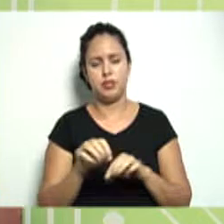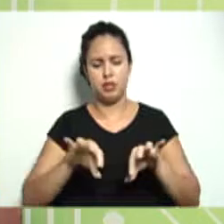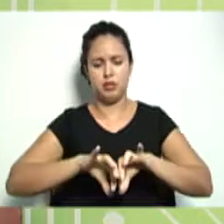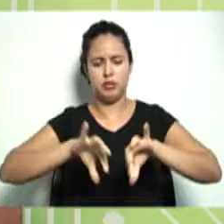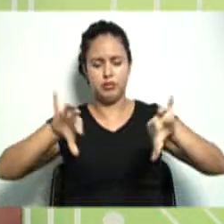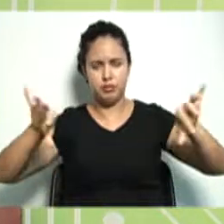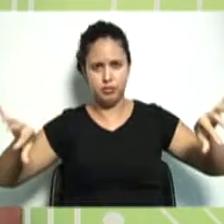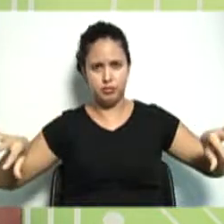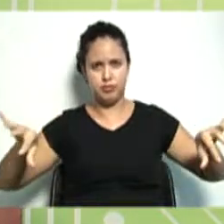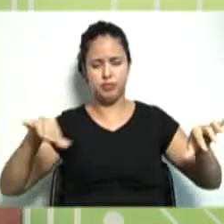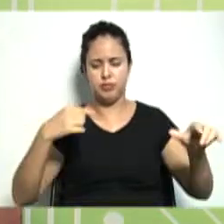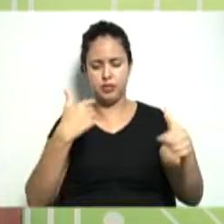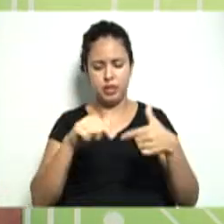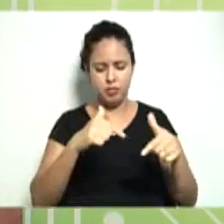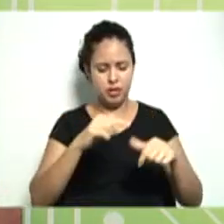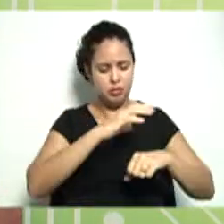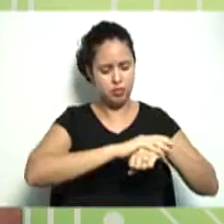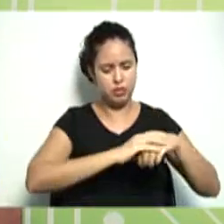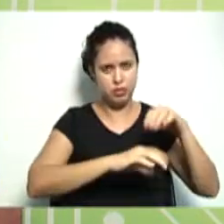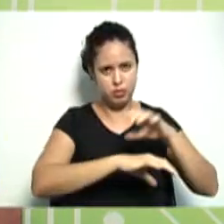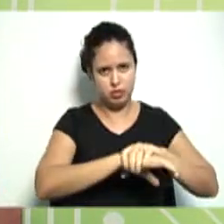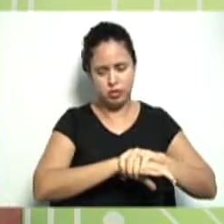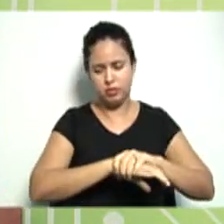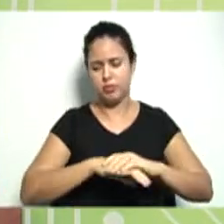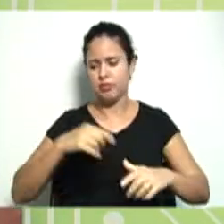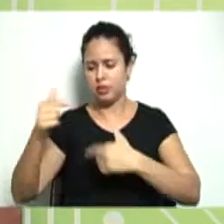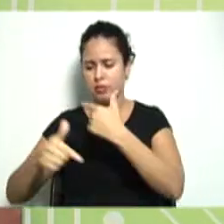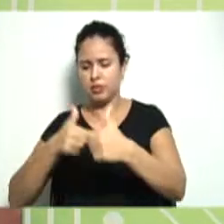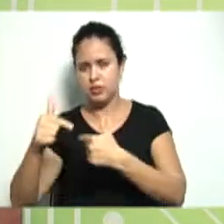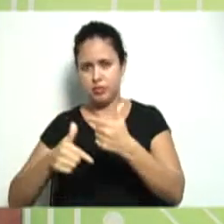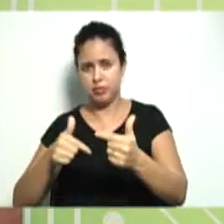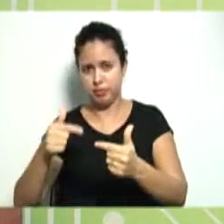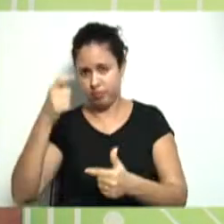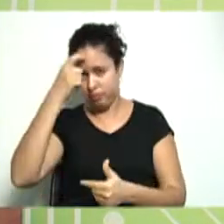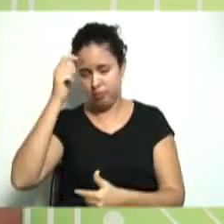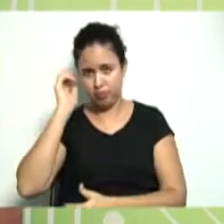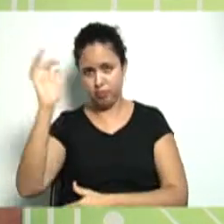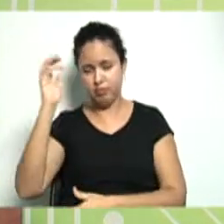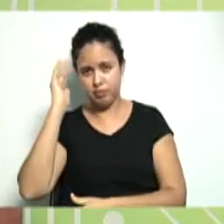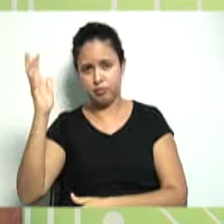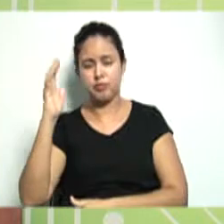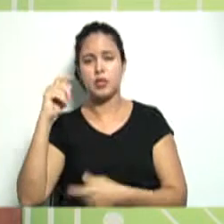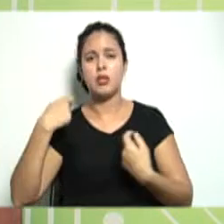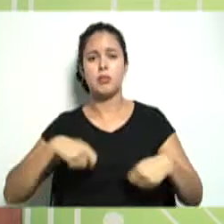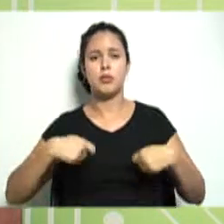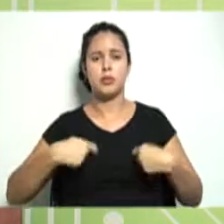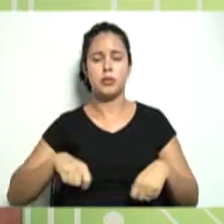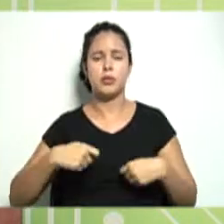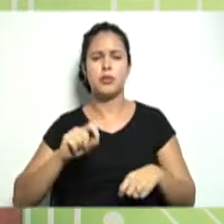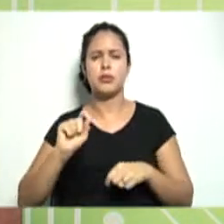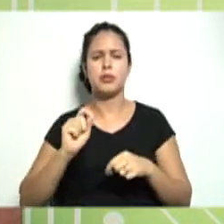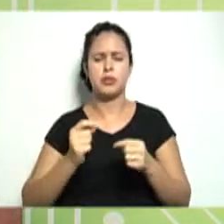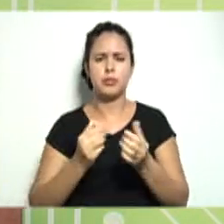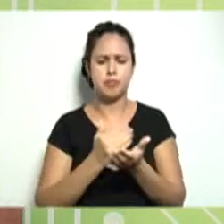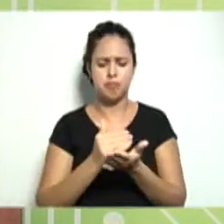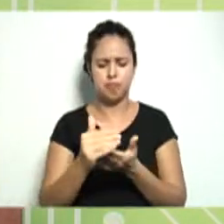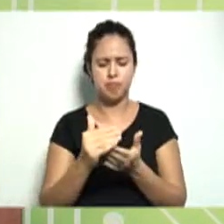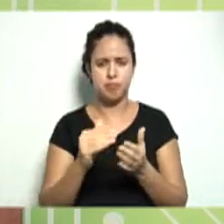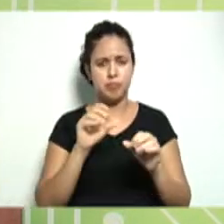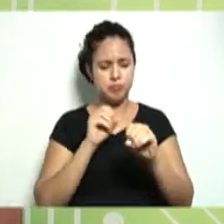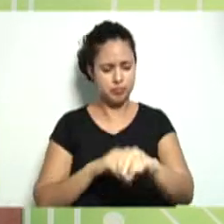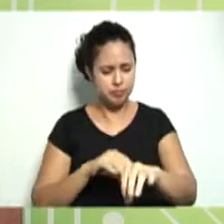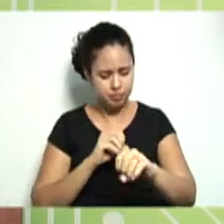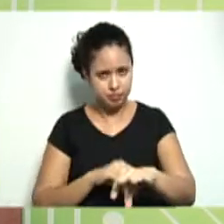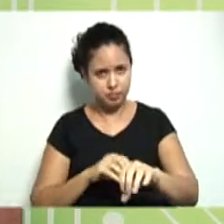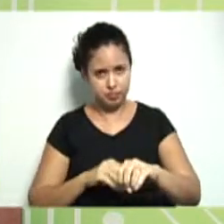divisão entre o trabalho manual e o trabalho intelectual, houve a necessidade de uma forma específica de